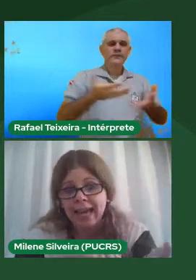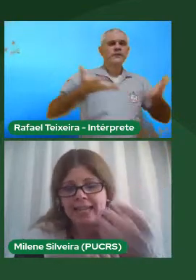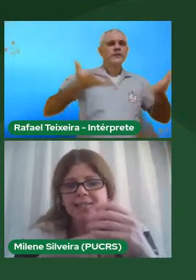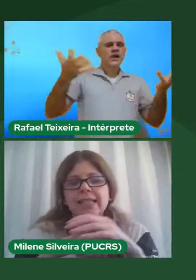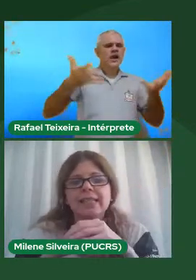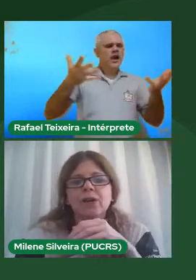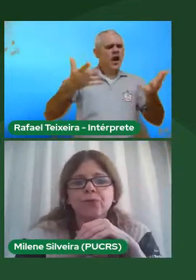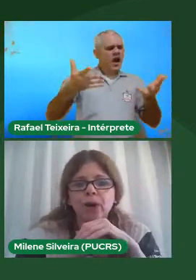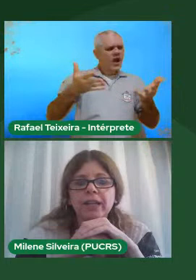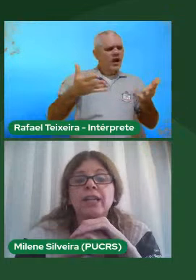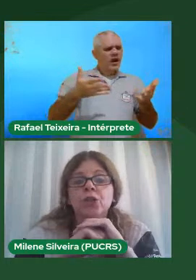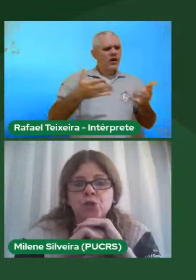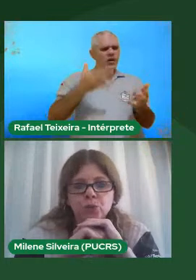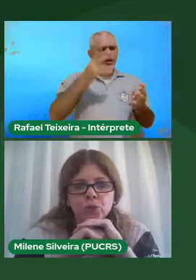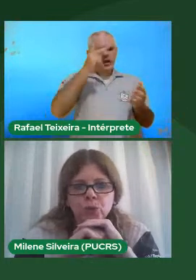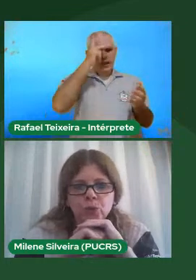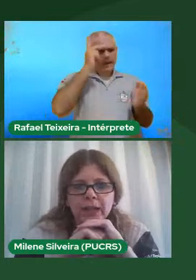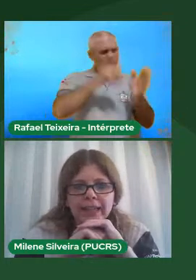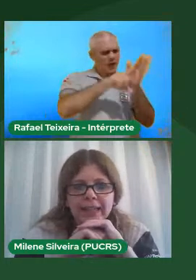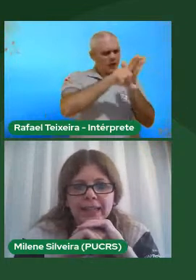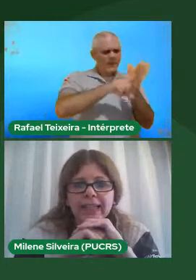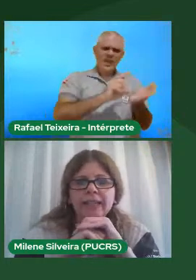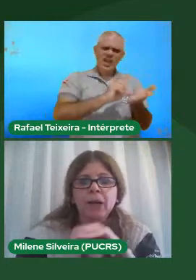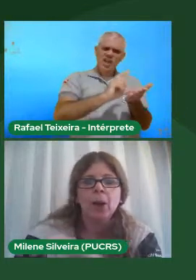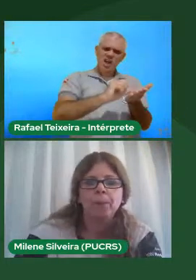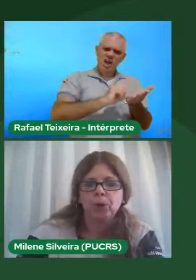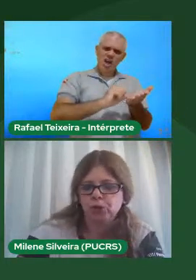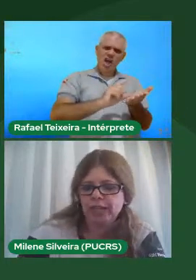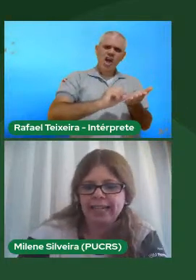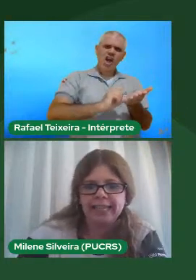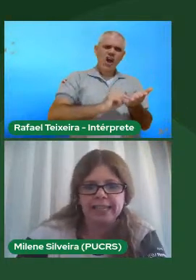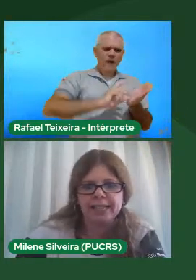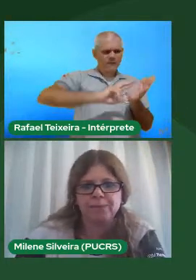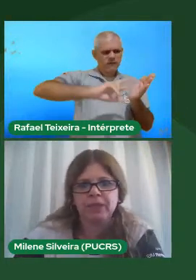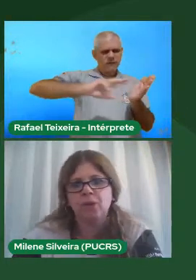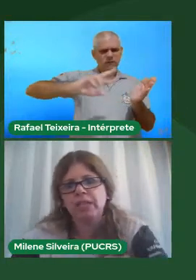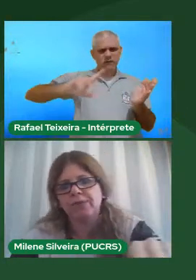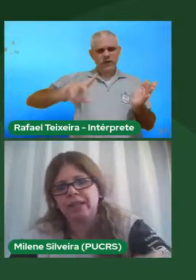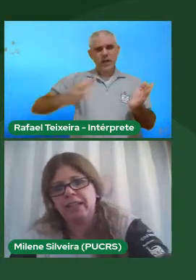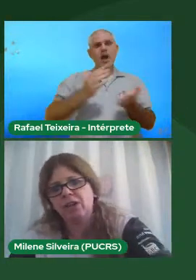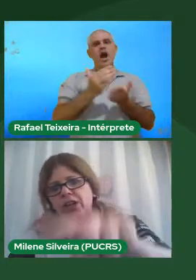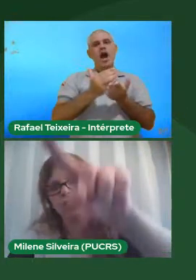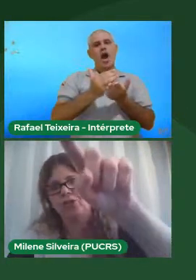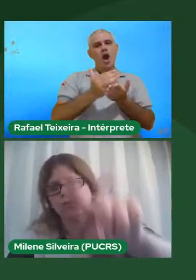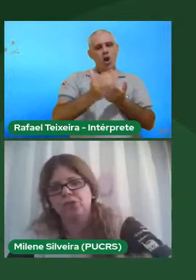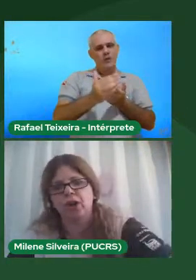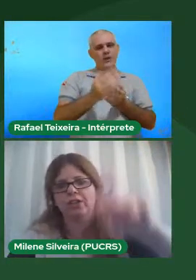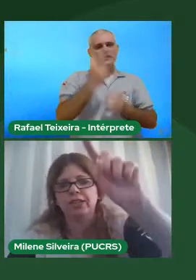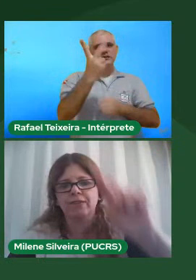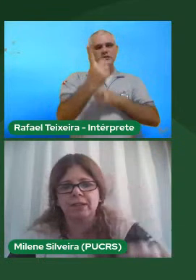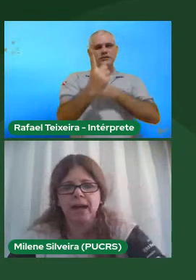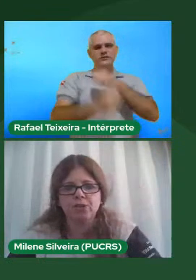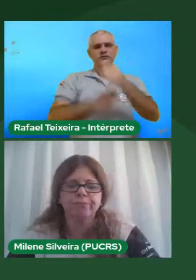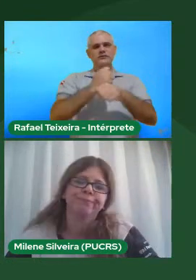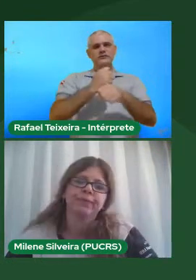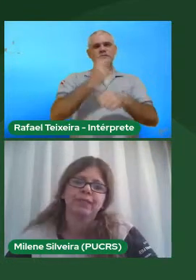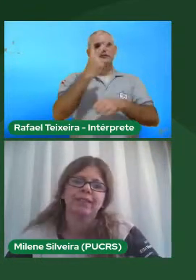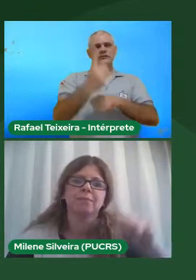2011, essa edição foi junto com o Clique em Porto de Galinhas. Então, vocês veem aí, ó, a gente continuou, a gente